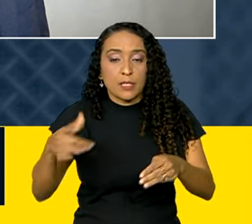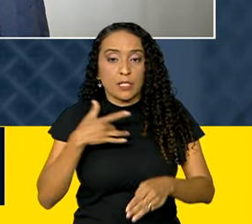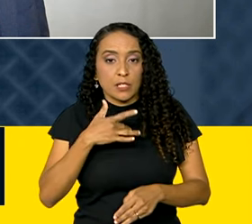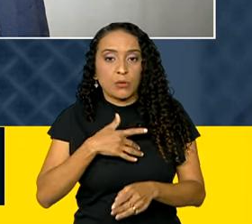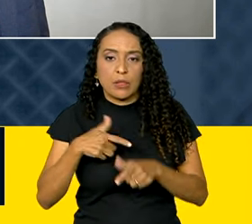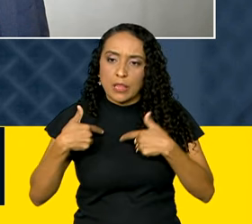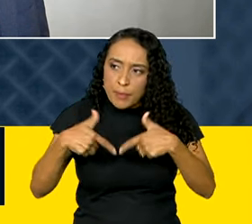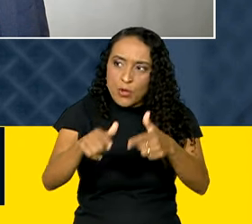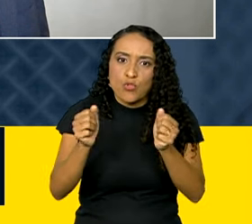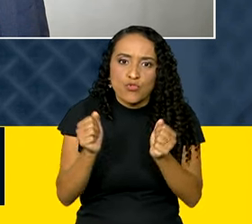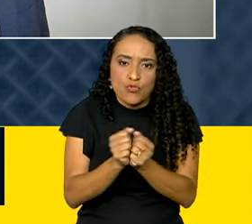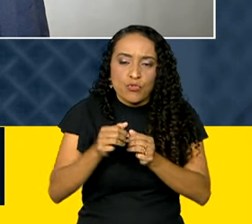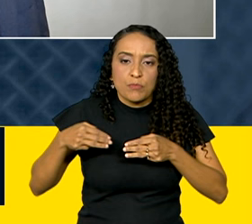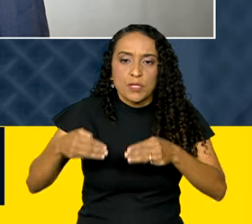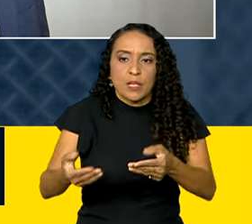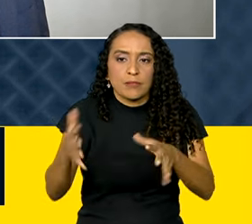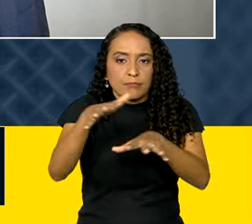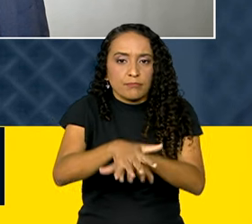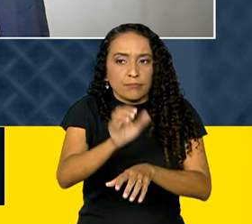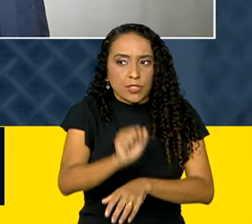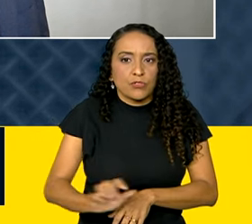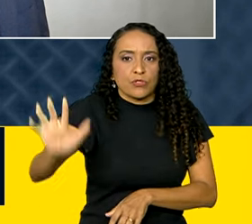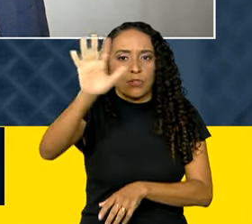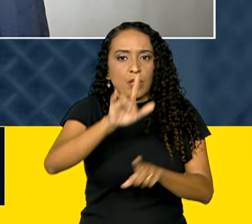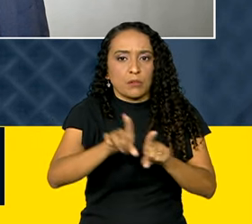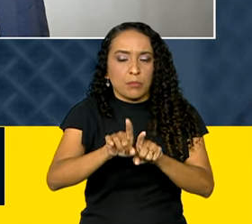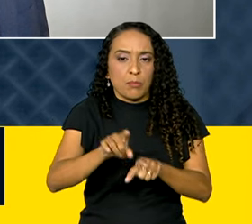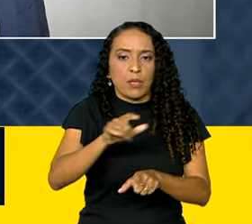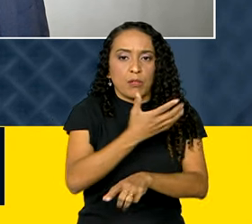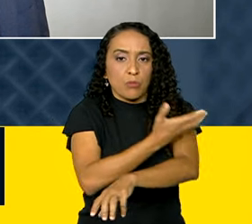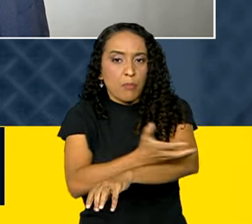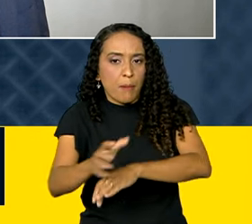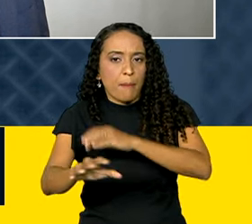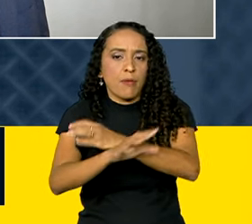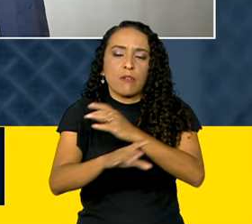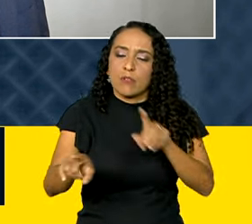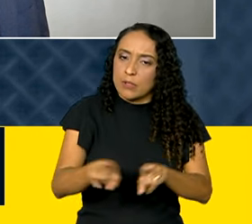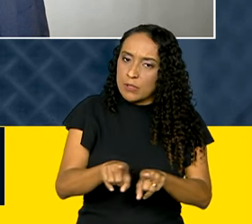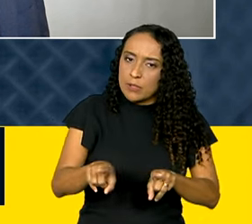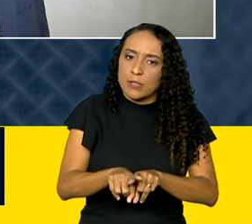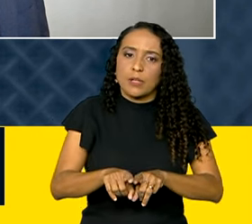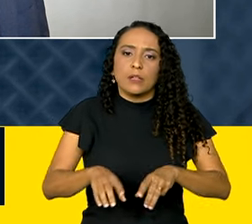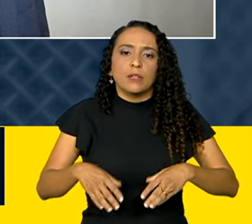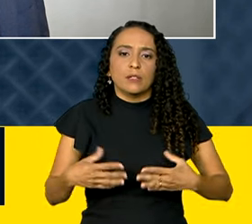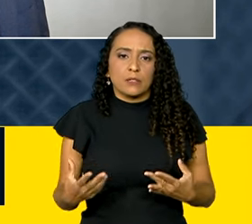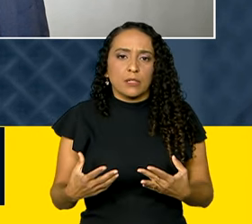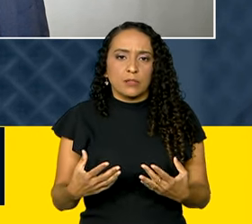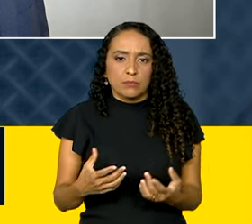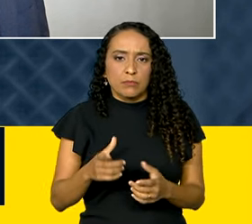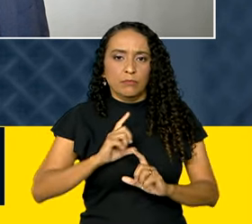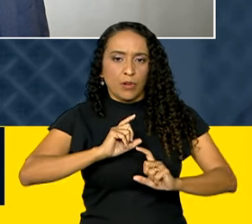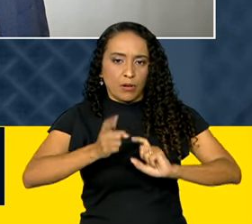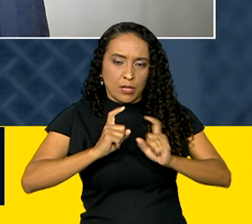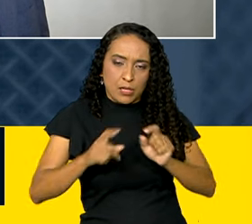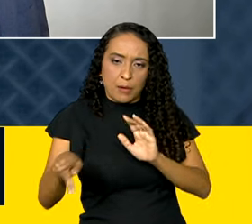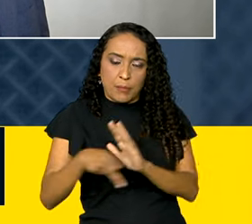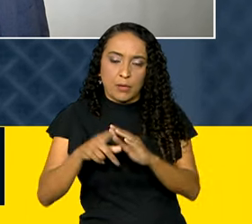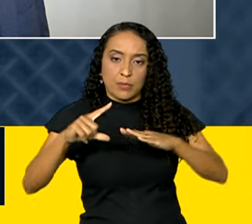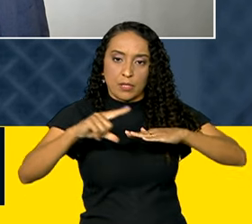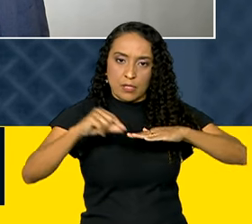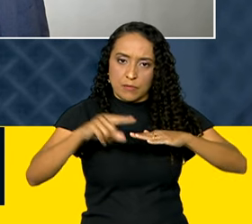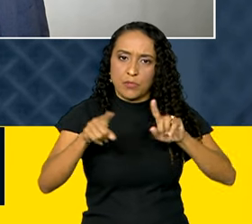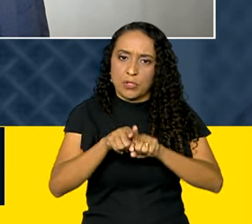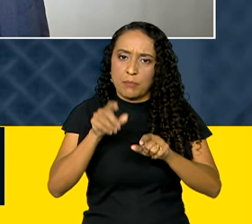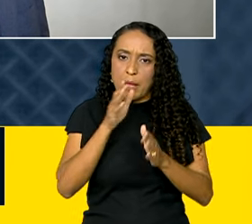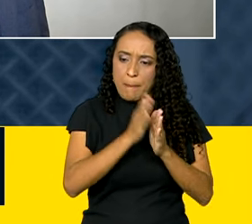com o Ministério da Integração Nacional, o Ministério do Meio Ambiente, uma importante coordenação da Casa Civil em todo